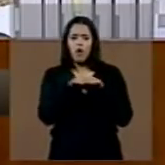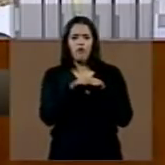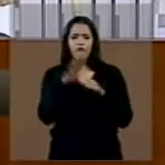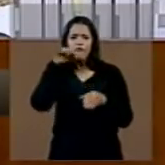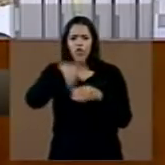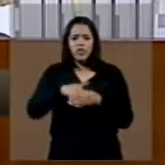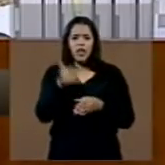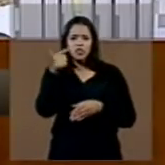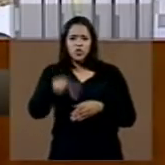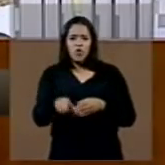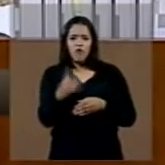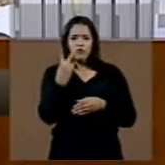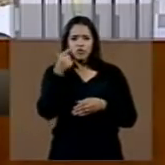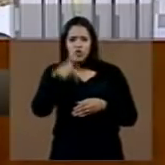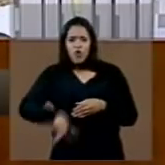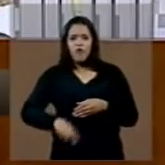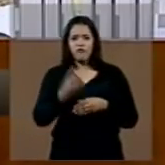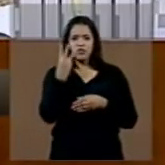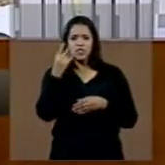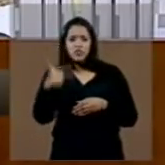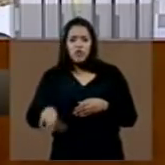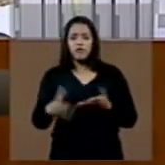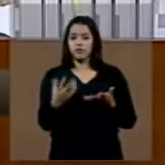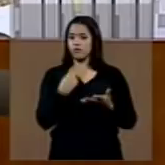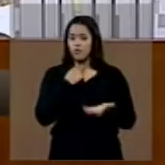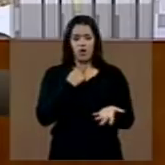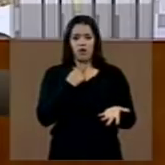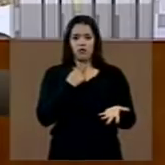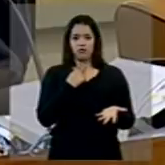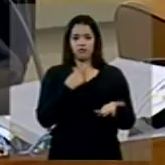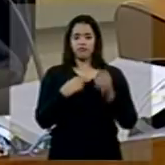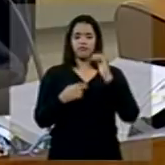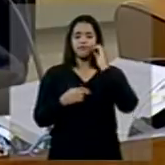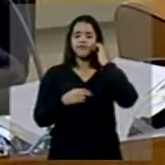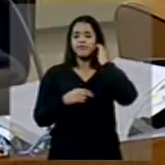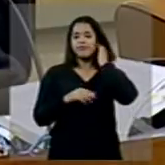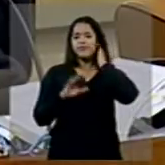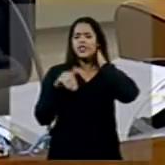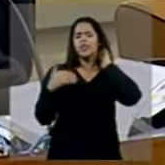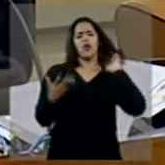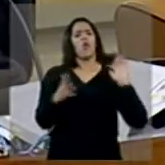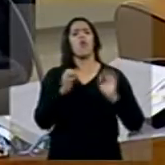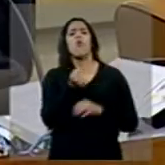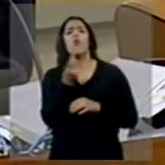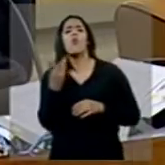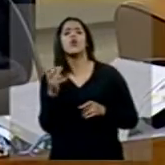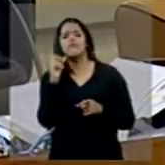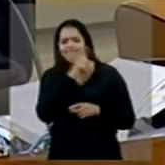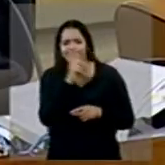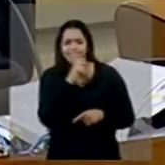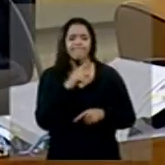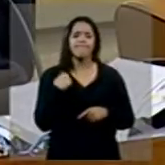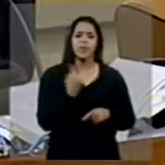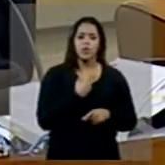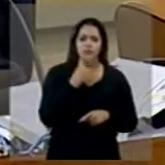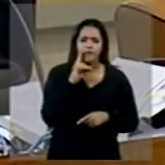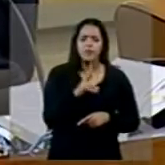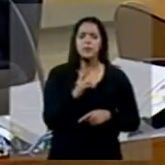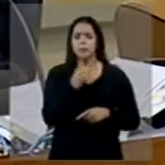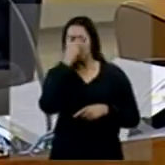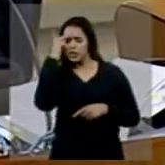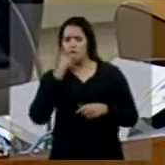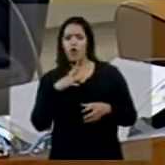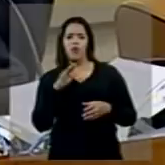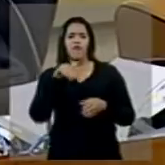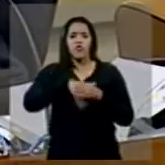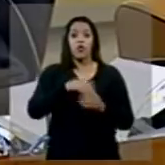vez, se passando por outra pessoa. E naquele nosso painel, quantas fraudes detectamos de pessoas que votaram